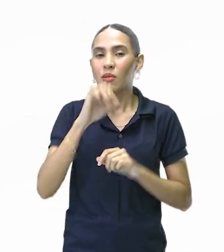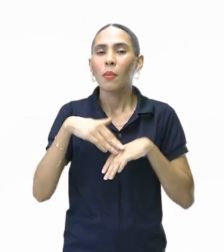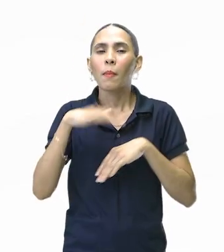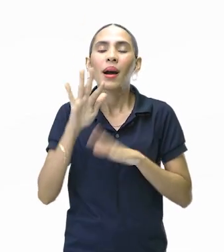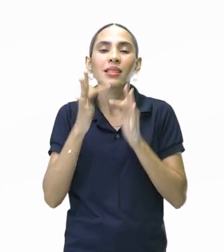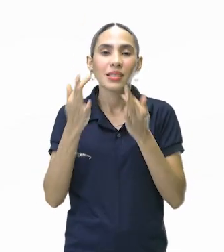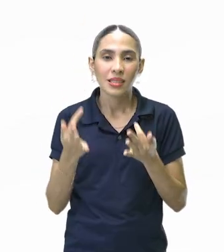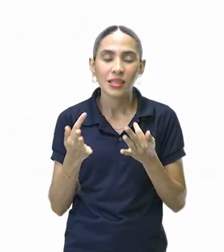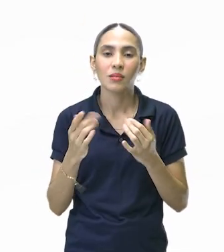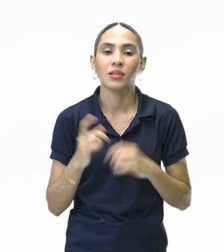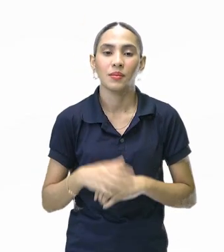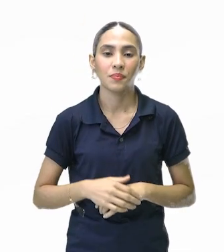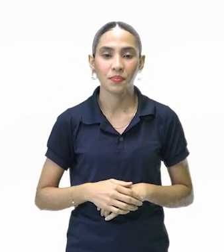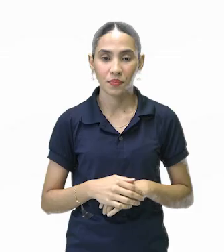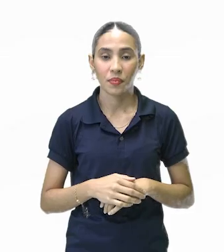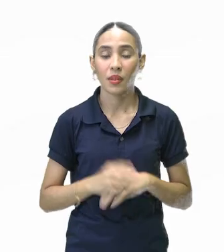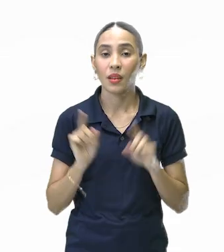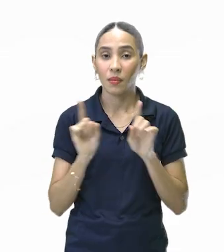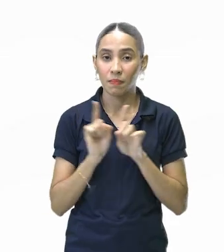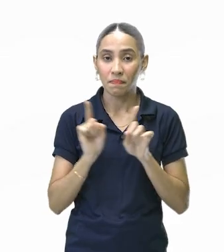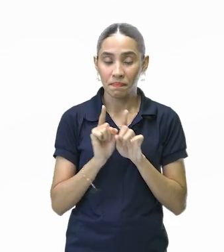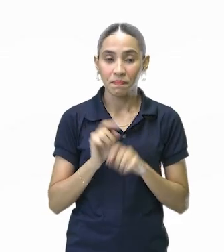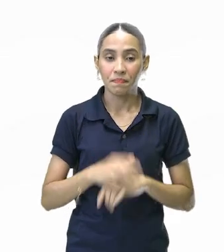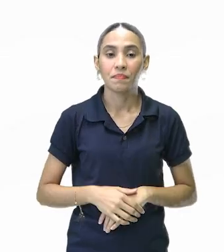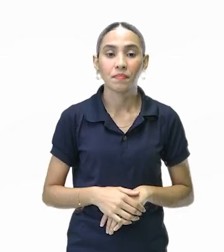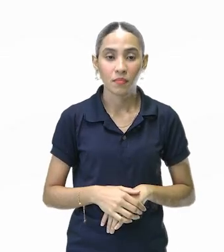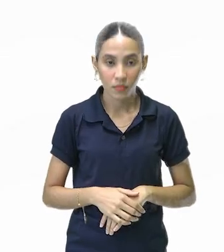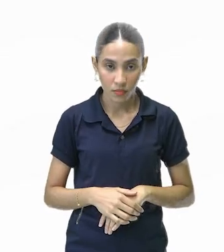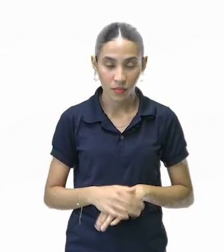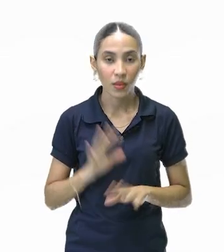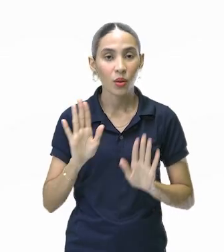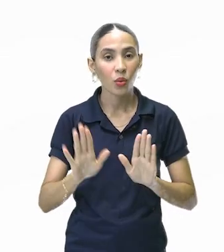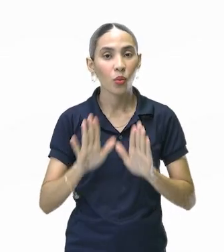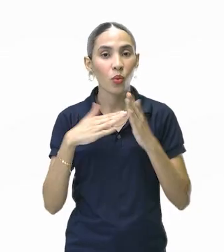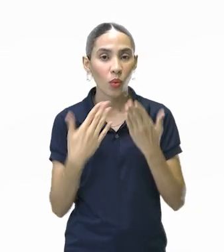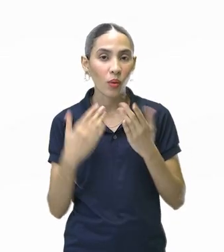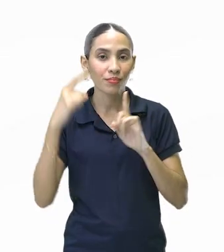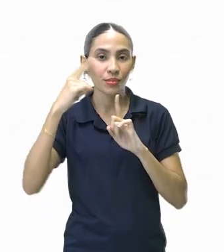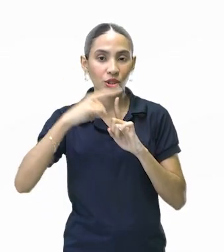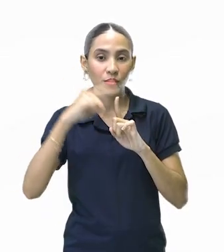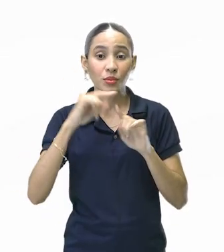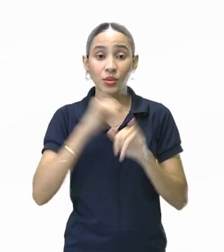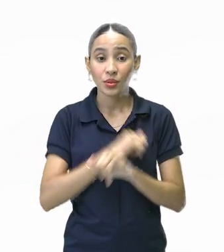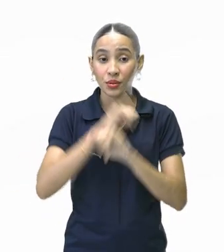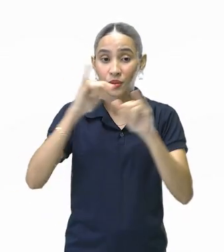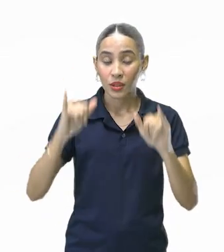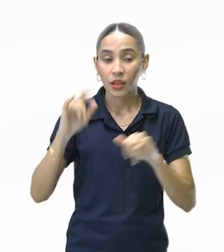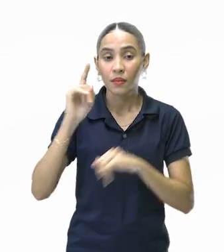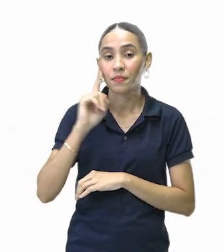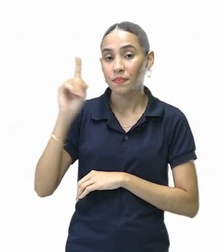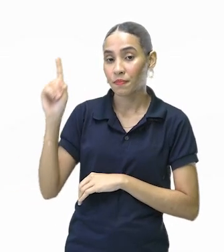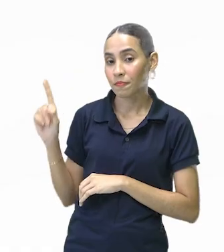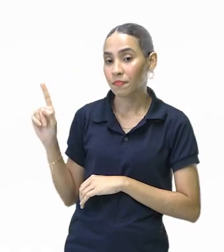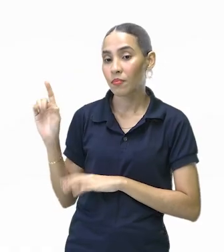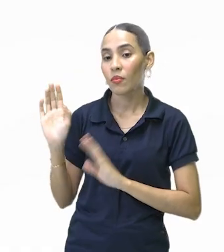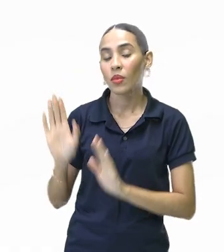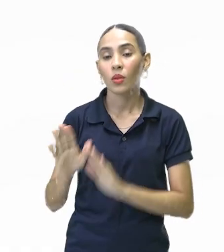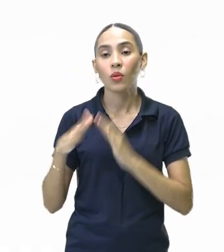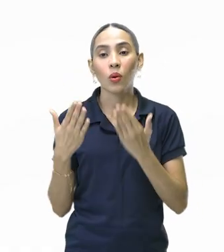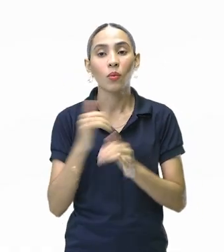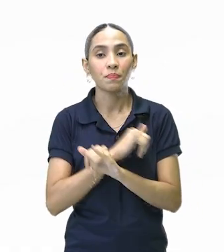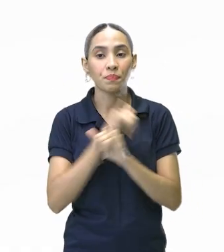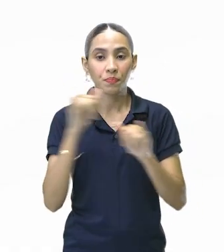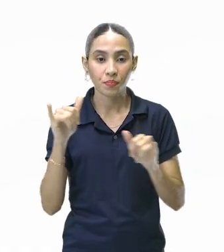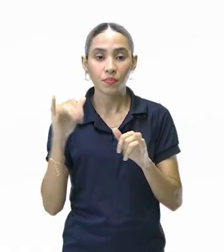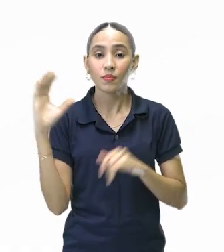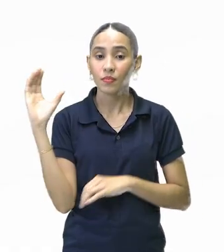mais clara, né? De uma maneira mais simples. E quais são as formas de divulgar, né? Ou seja, quais são as formas de